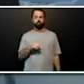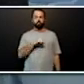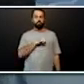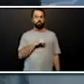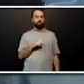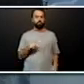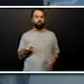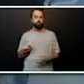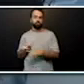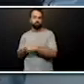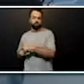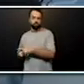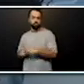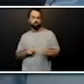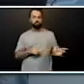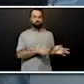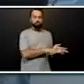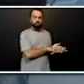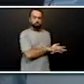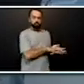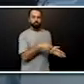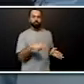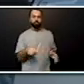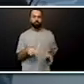sinais opostos.